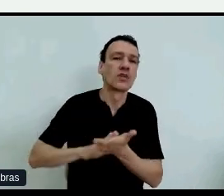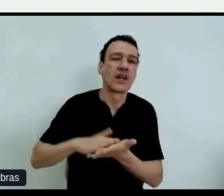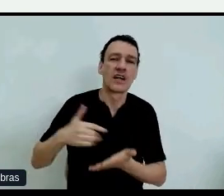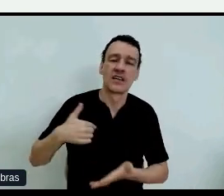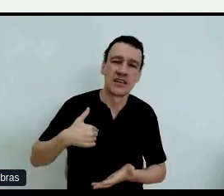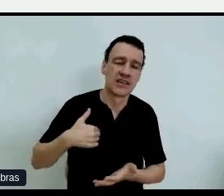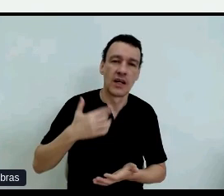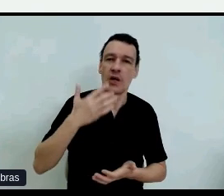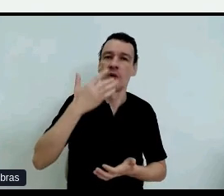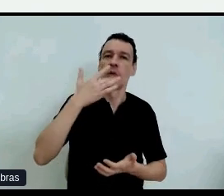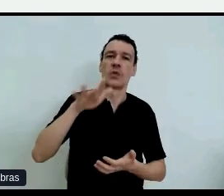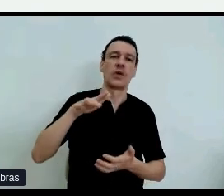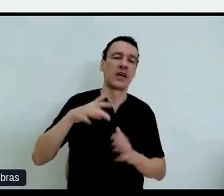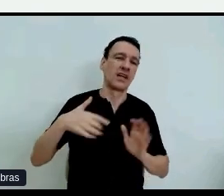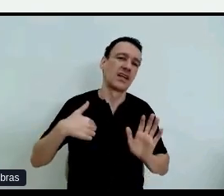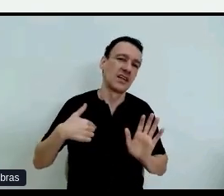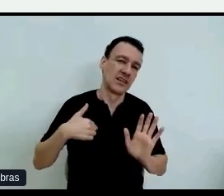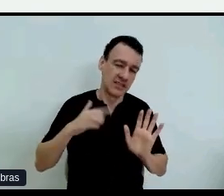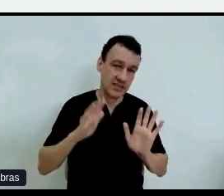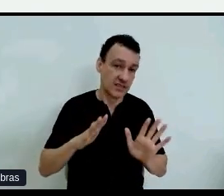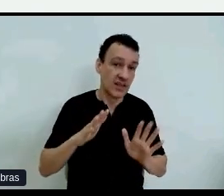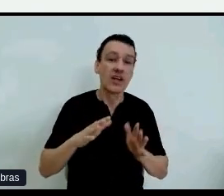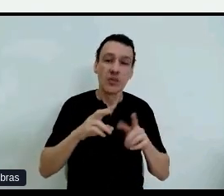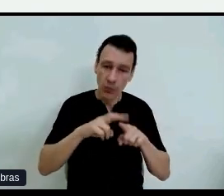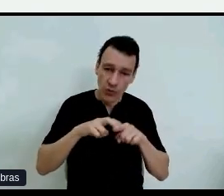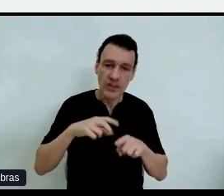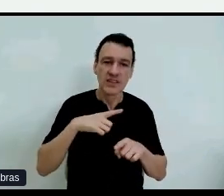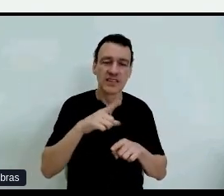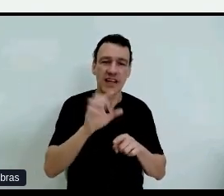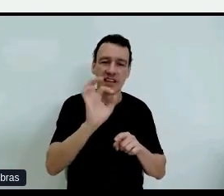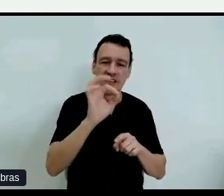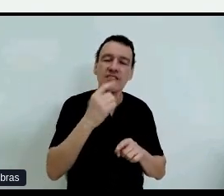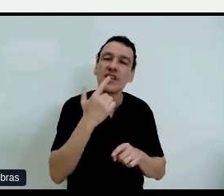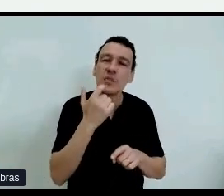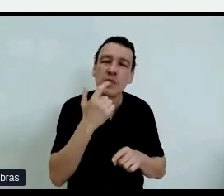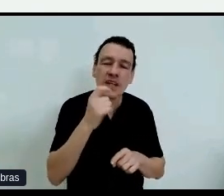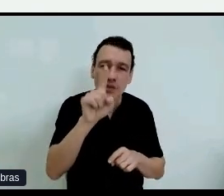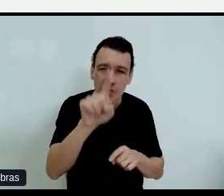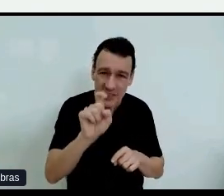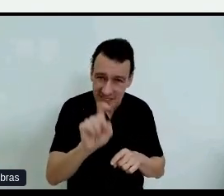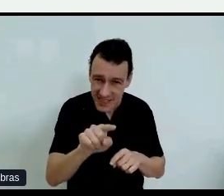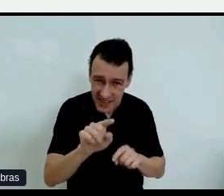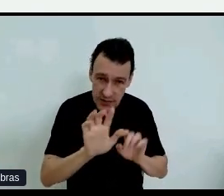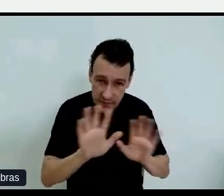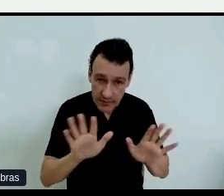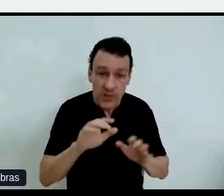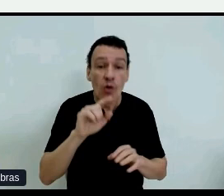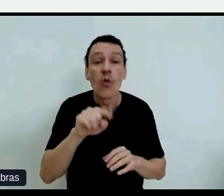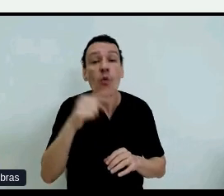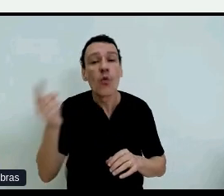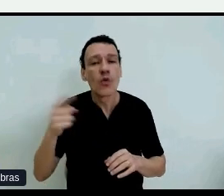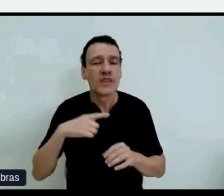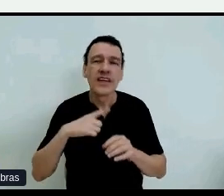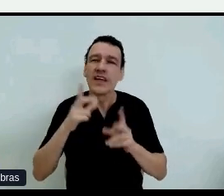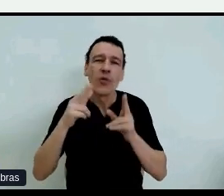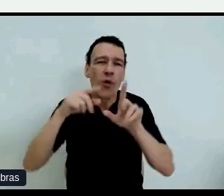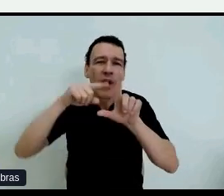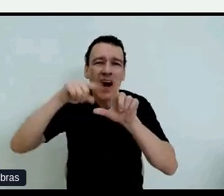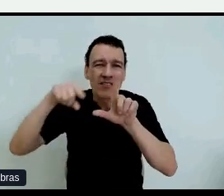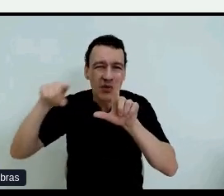tem esse pontinho de exclamação. O outro que tem um gráfico ali do lado, eles são itens que não